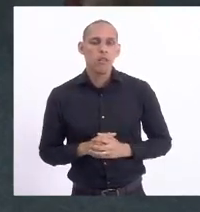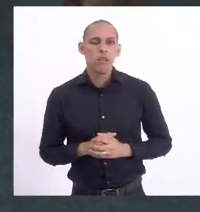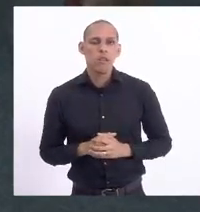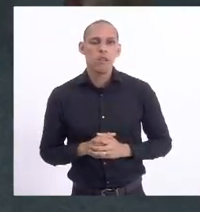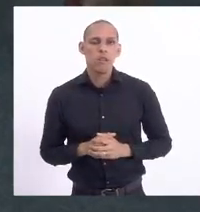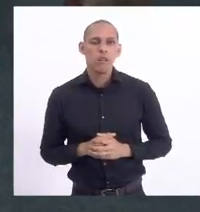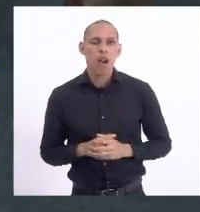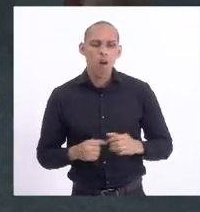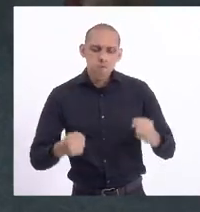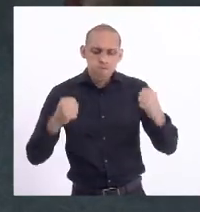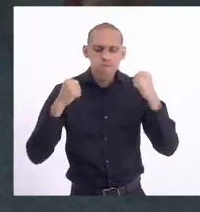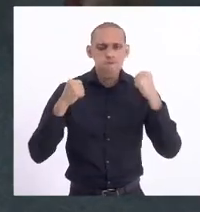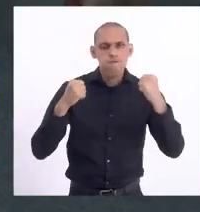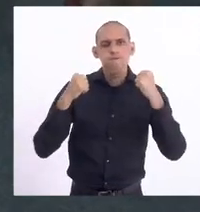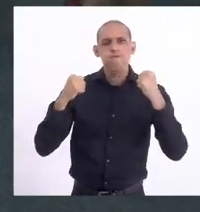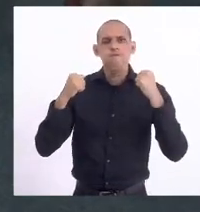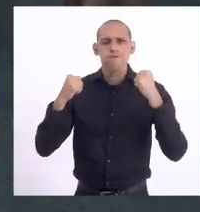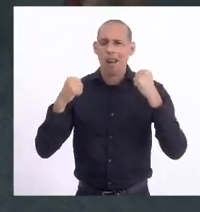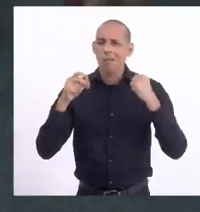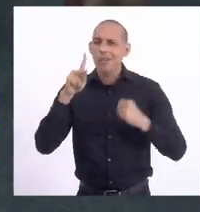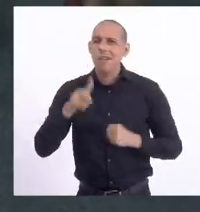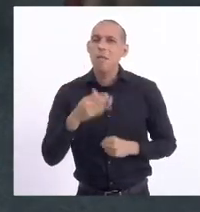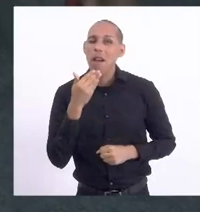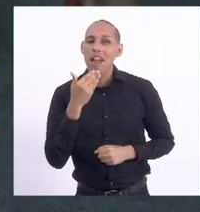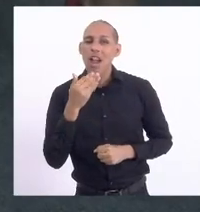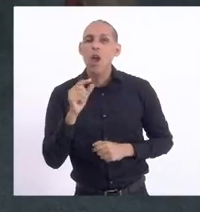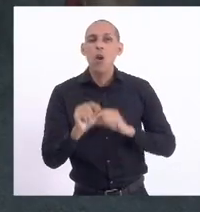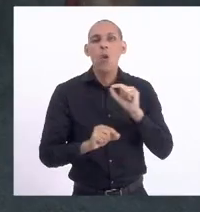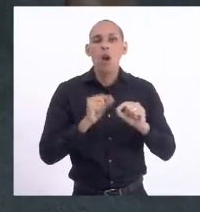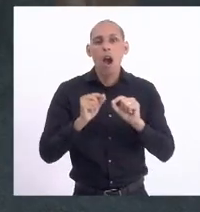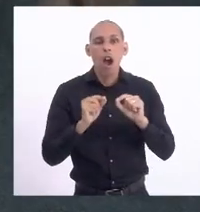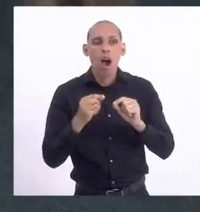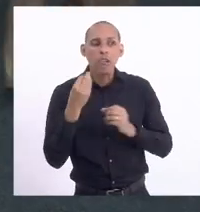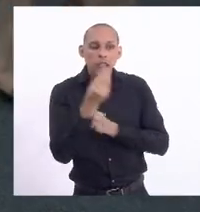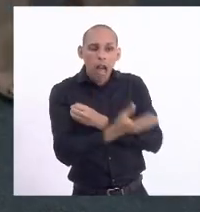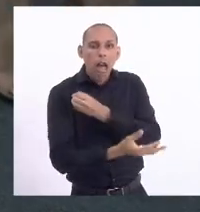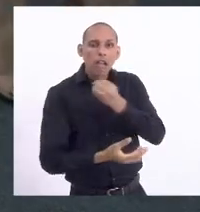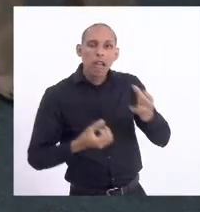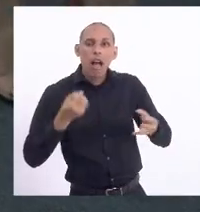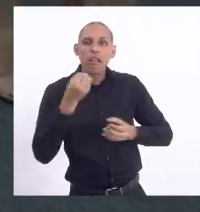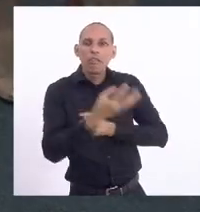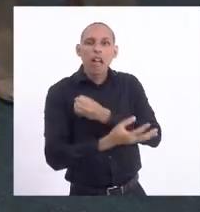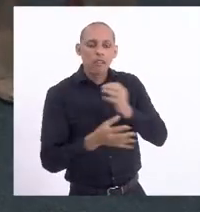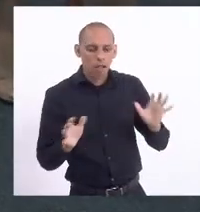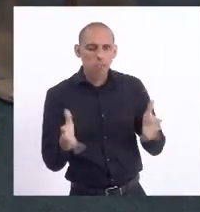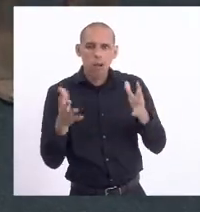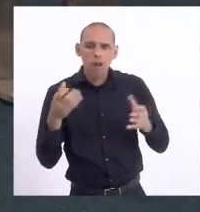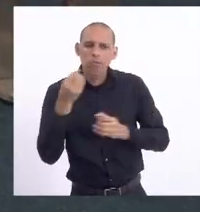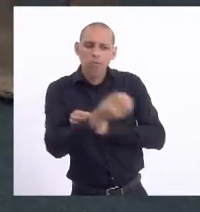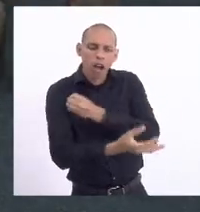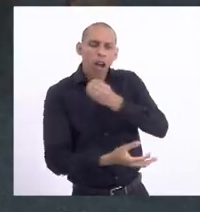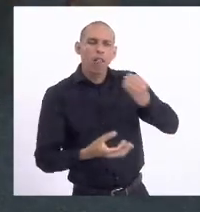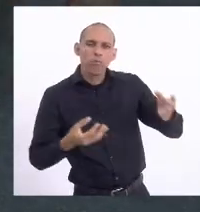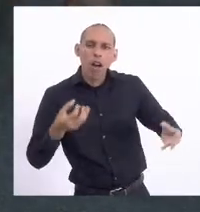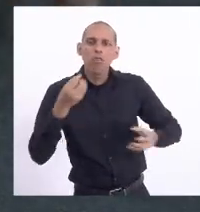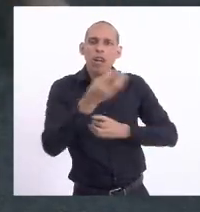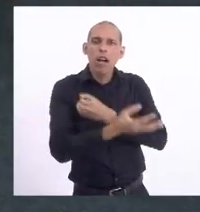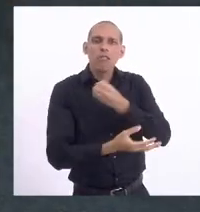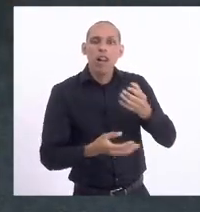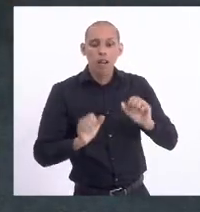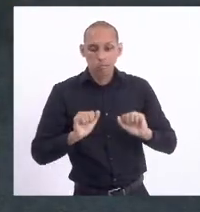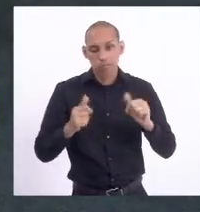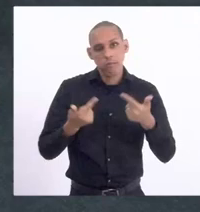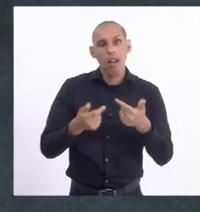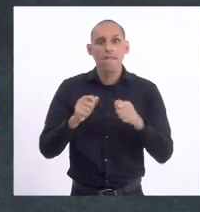um fortalecimento, presidente, em relação à doação, à campanha de doação que a casa